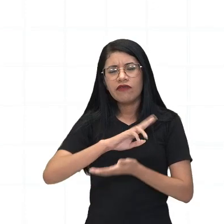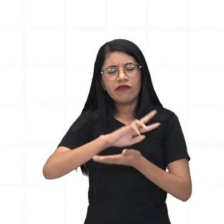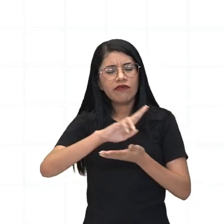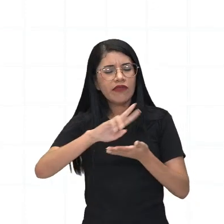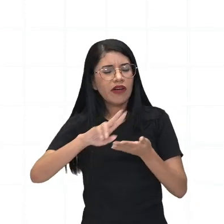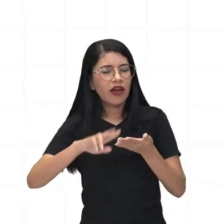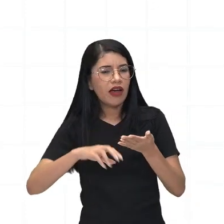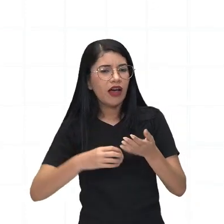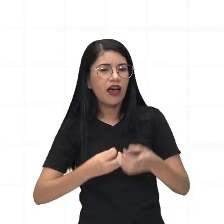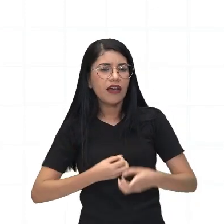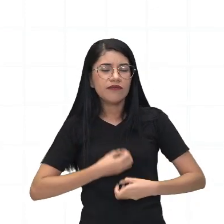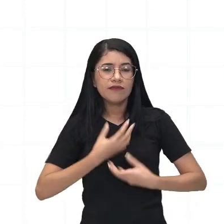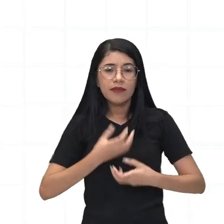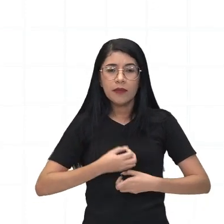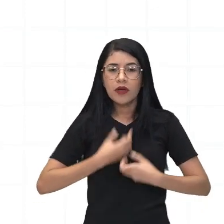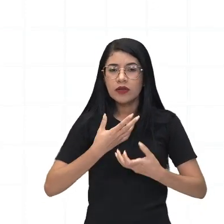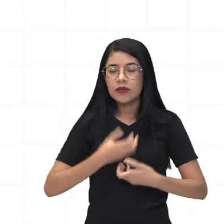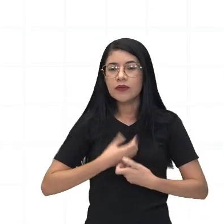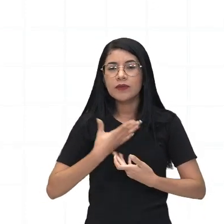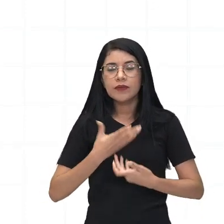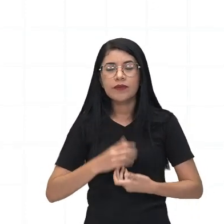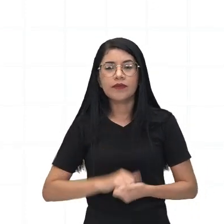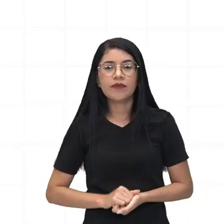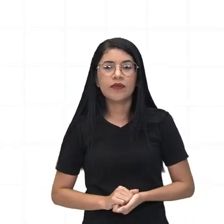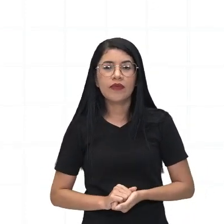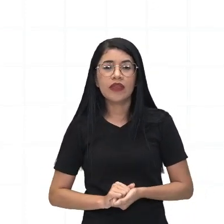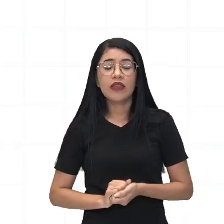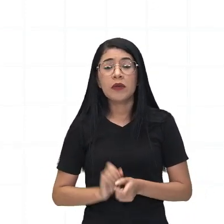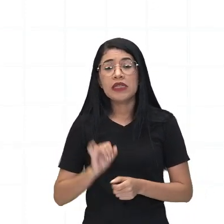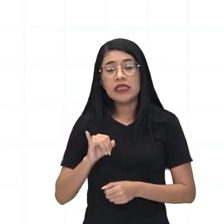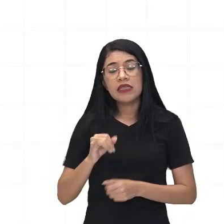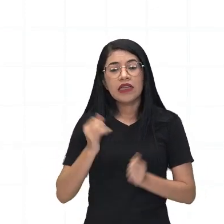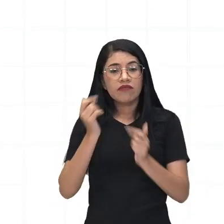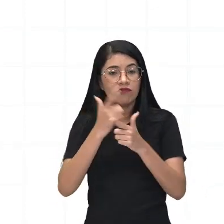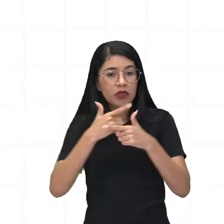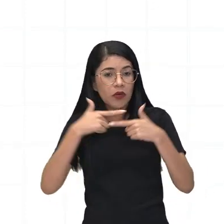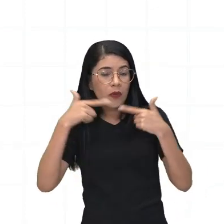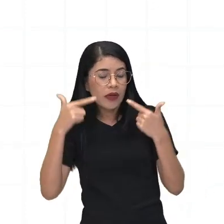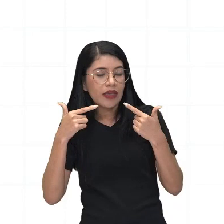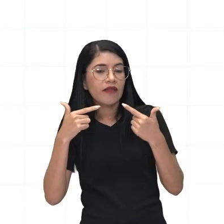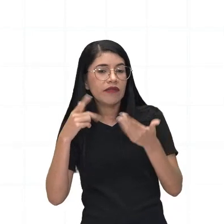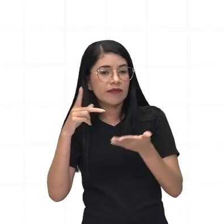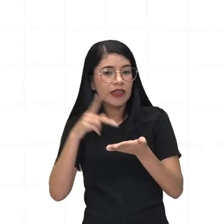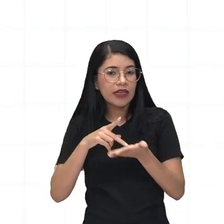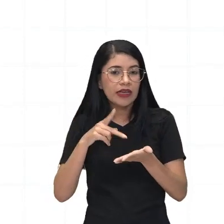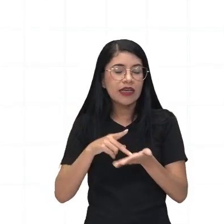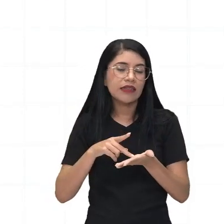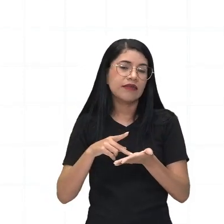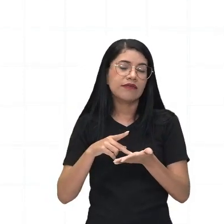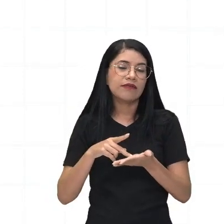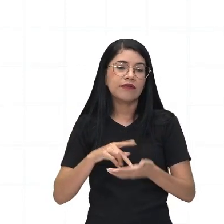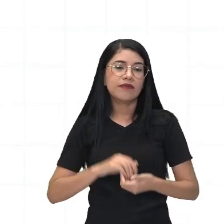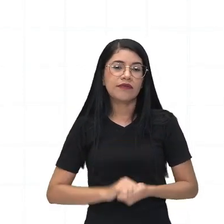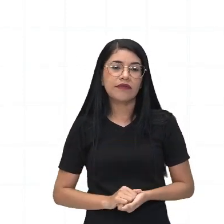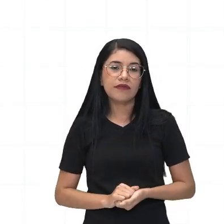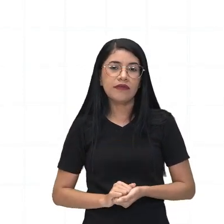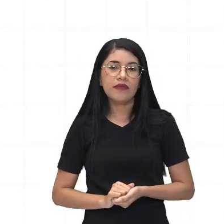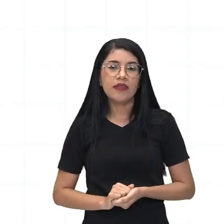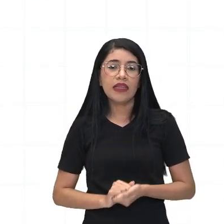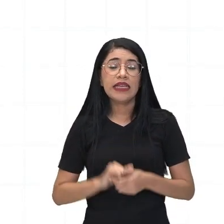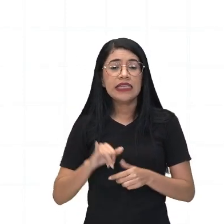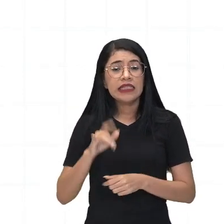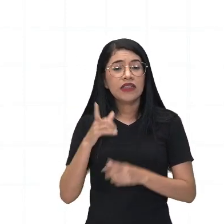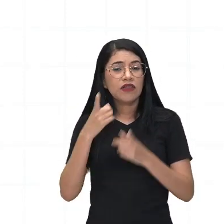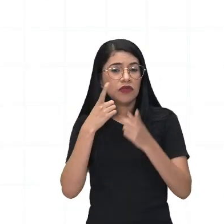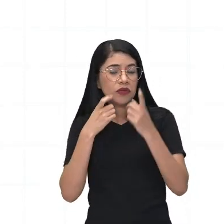todas em plenitude. Então, se é para sorrir, ele vai rir esse sorriso da melhor forma possível. E quando for